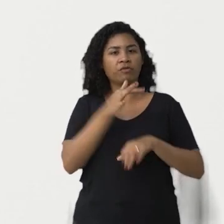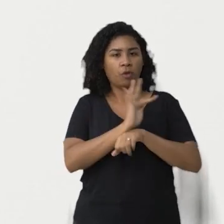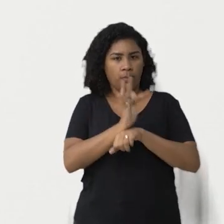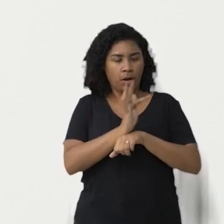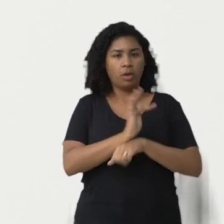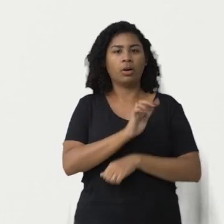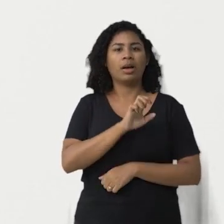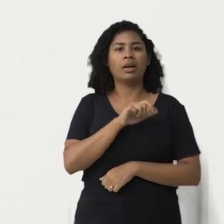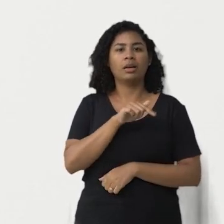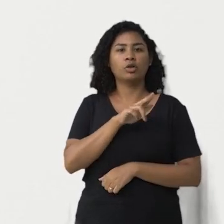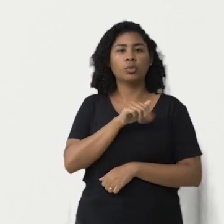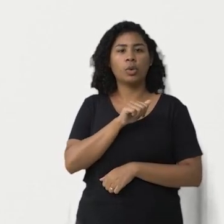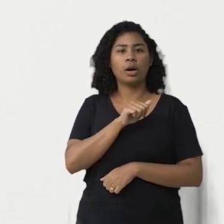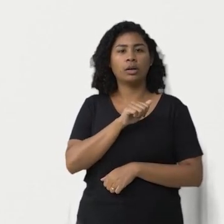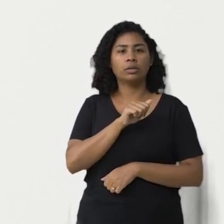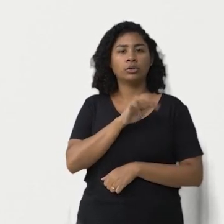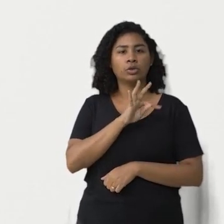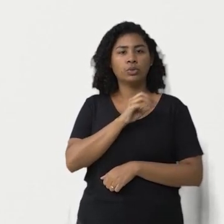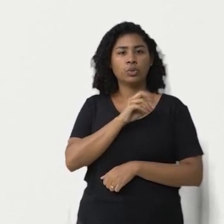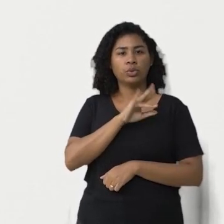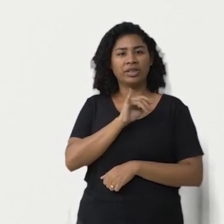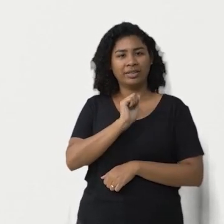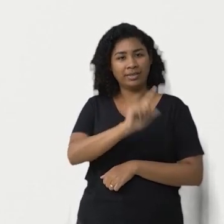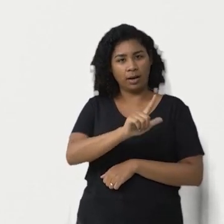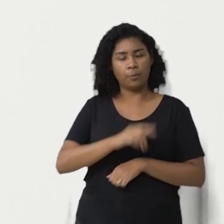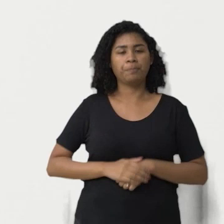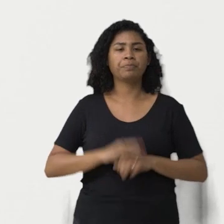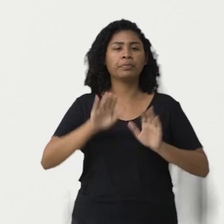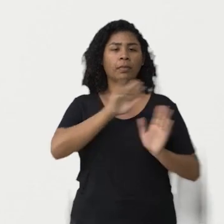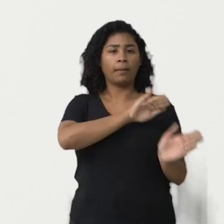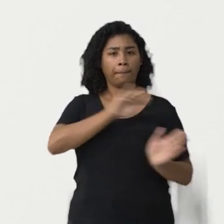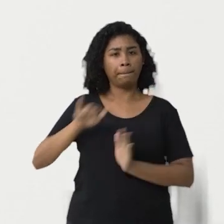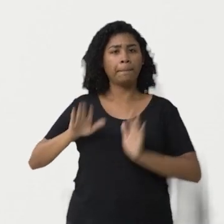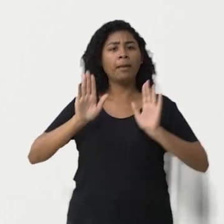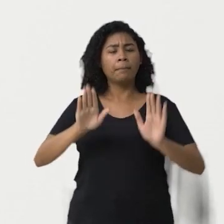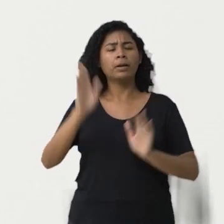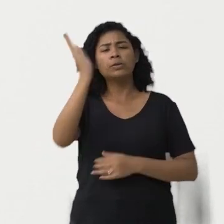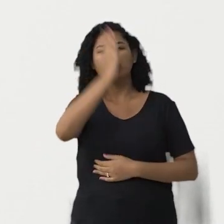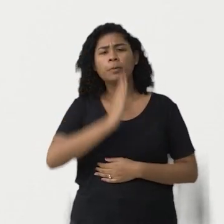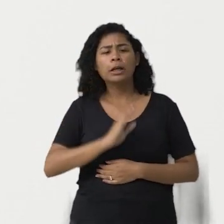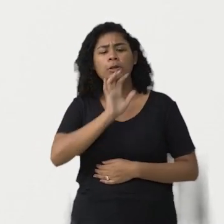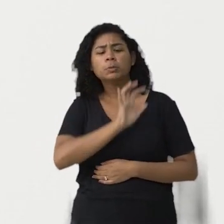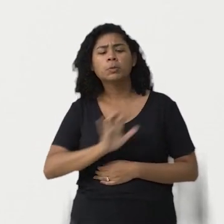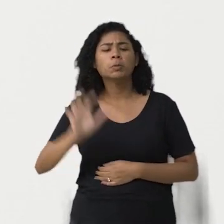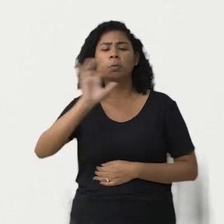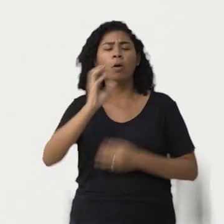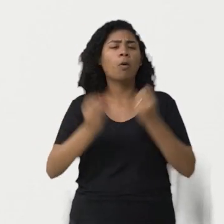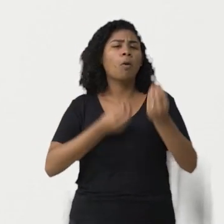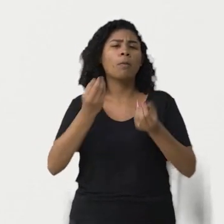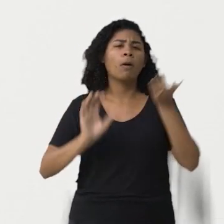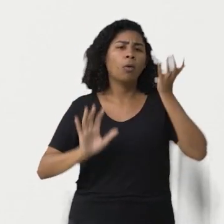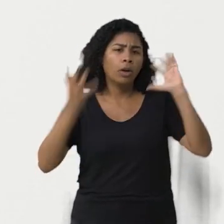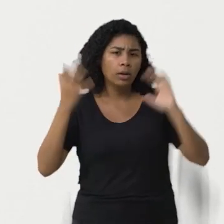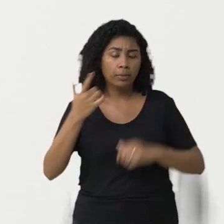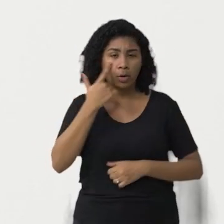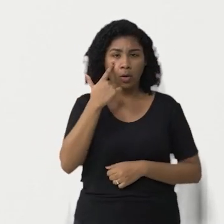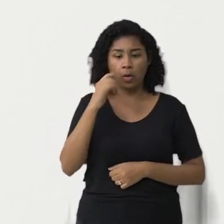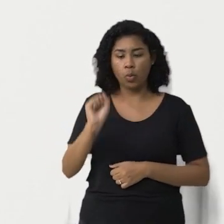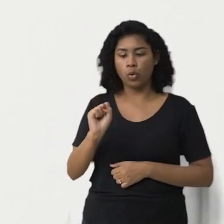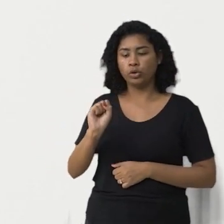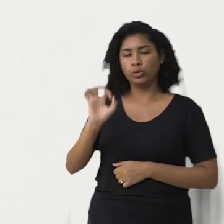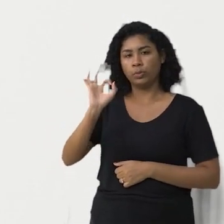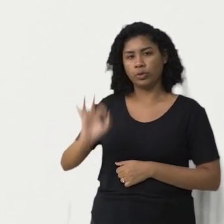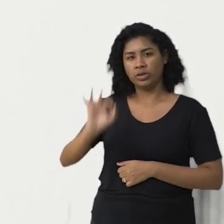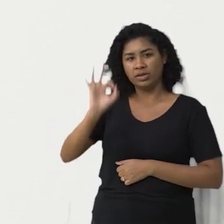E o restante do nosso país, gente, onde é que vai estar localizado aí? 8% do Brasil, ele vai estar na